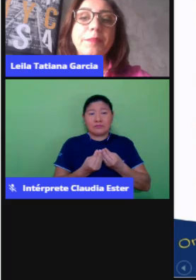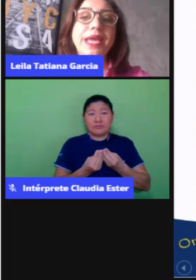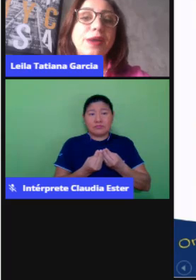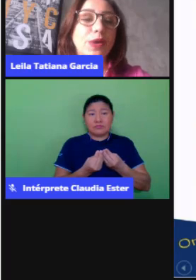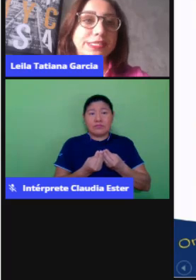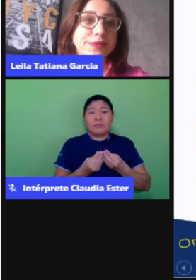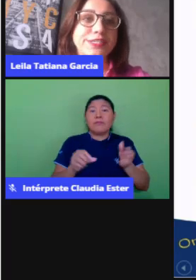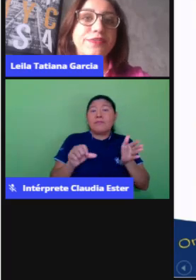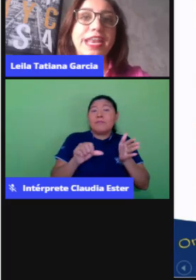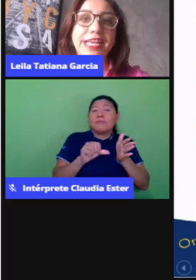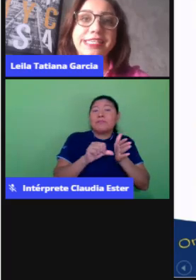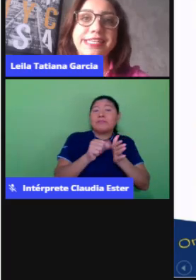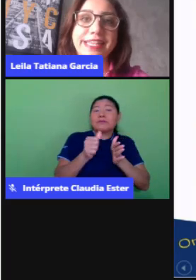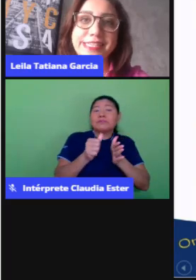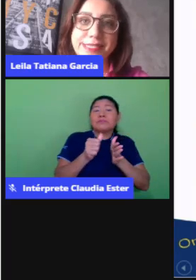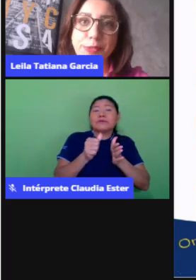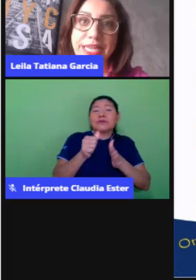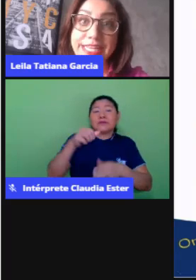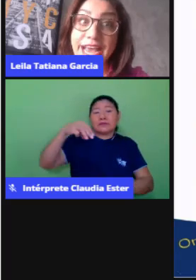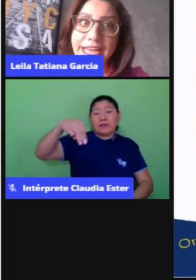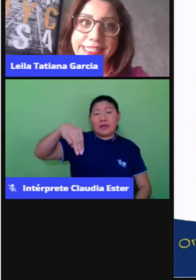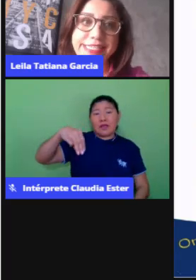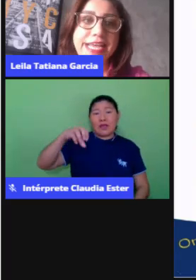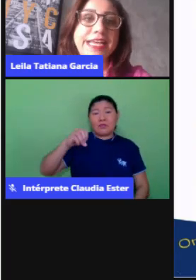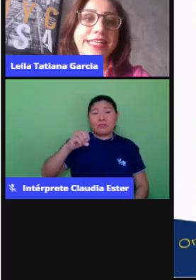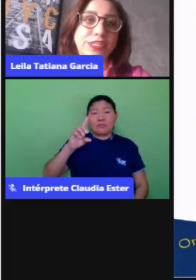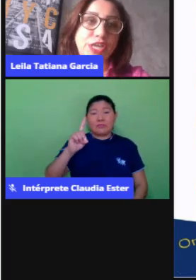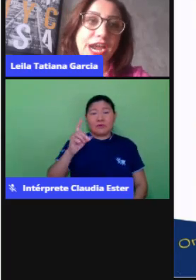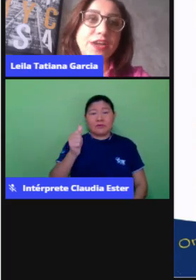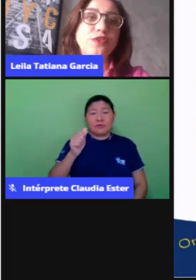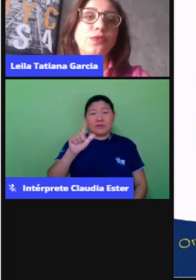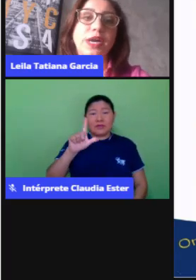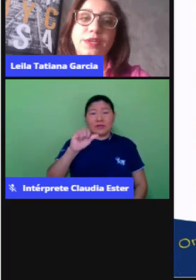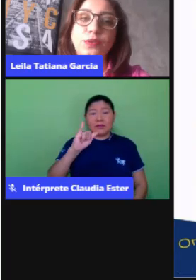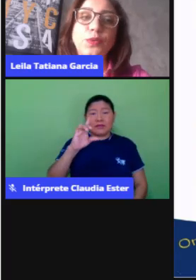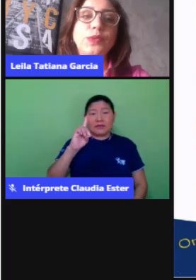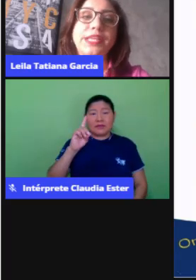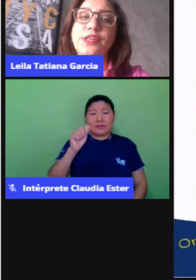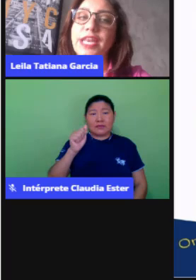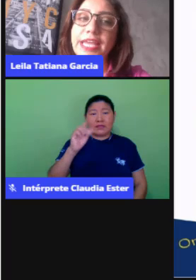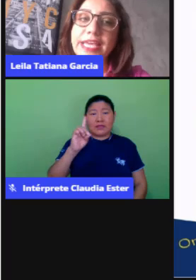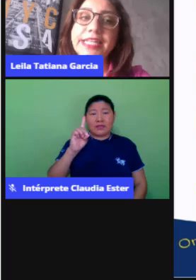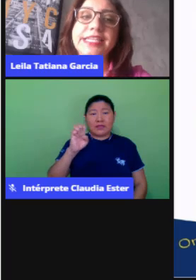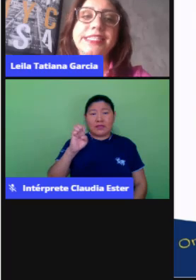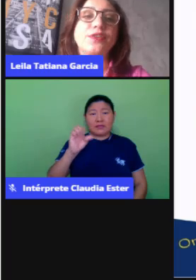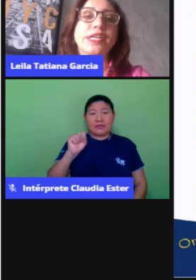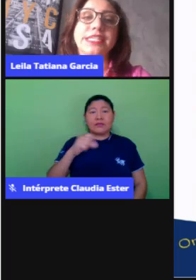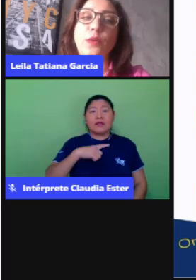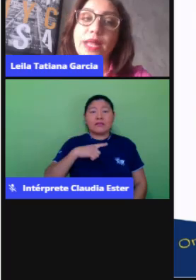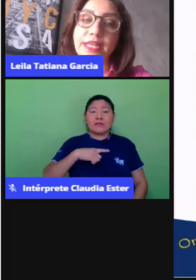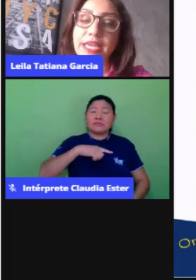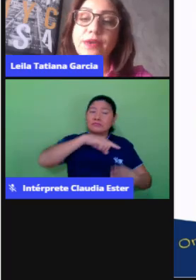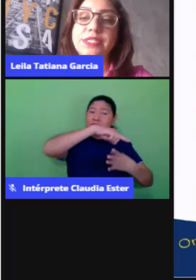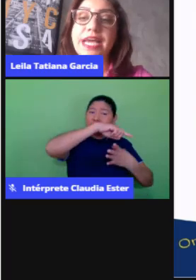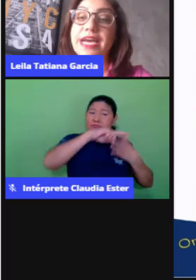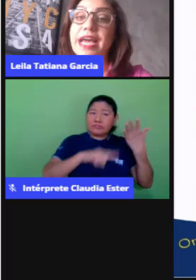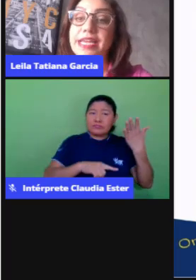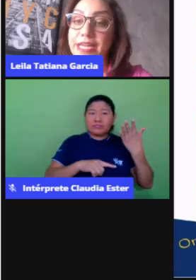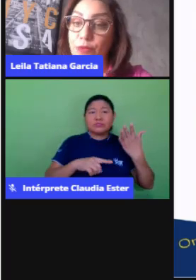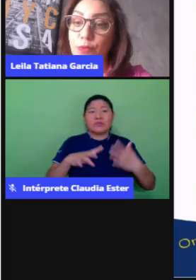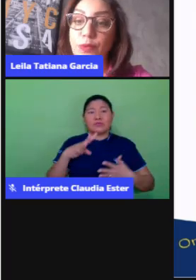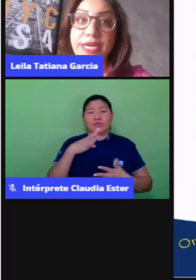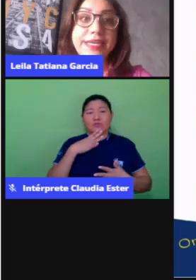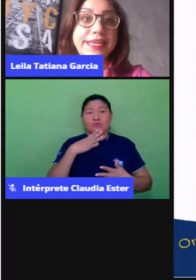precisamos saber quais são as diferenças entre essas modalidades. Da charge, do cartoon, da tirinha, das histórias em quadrinhos,